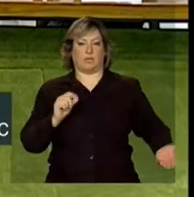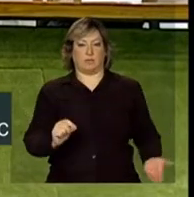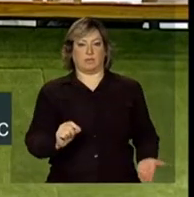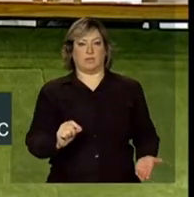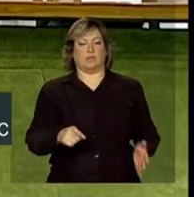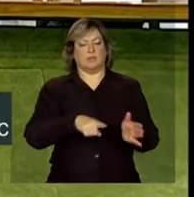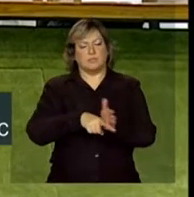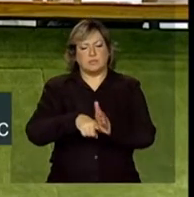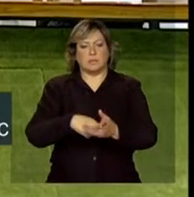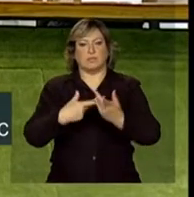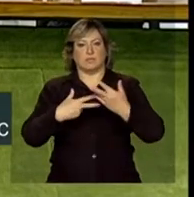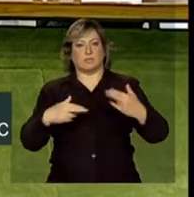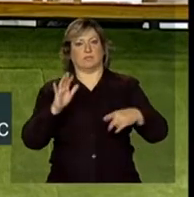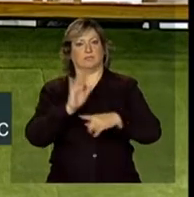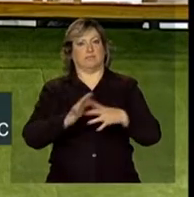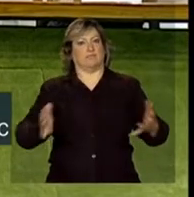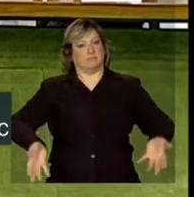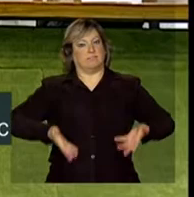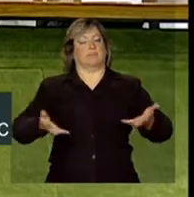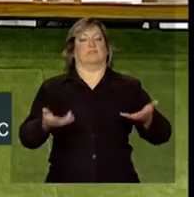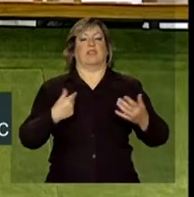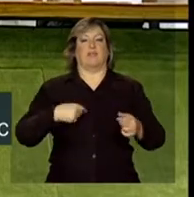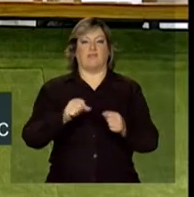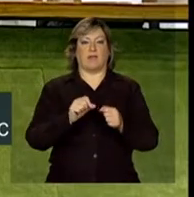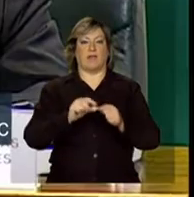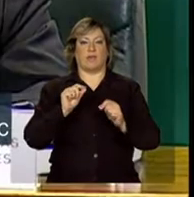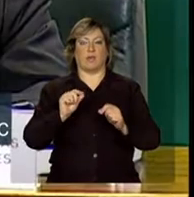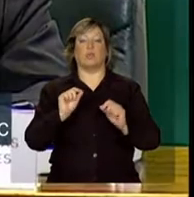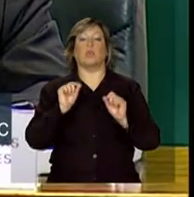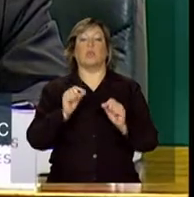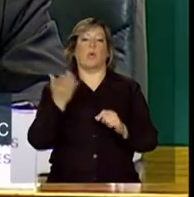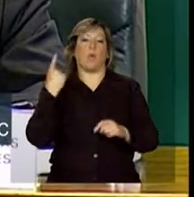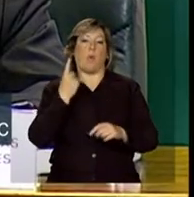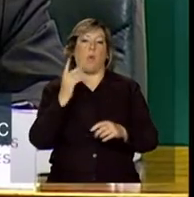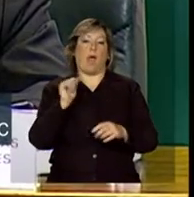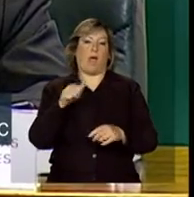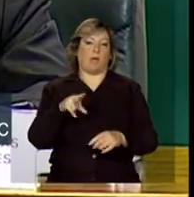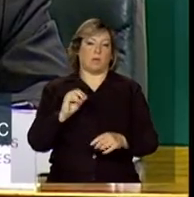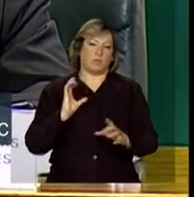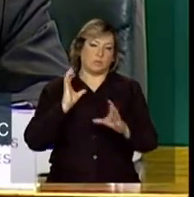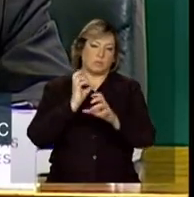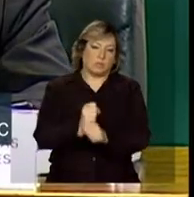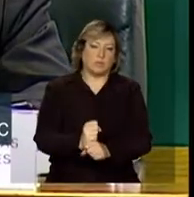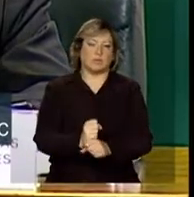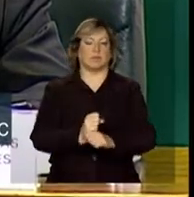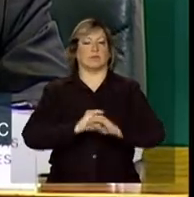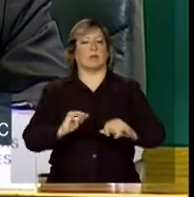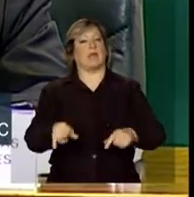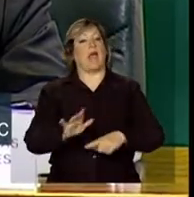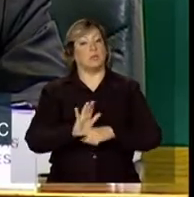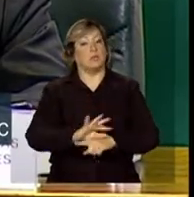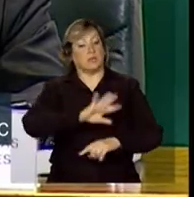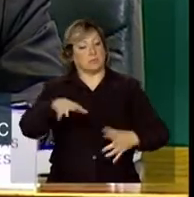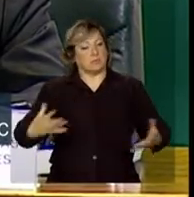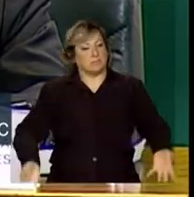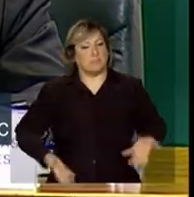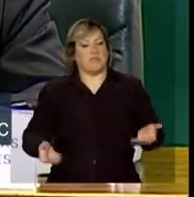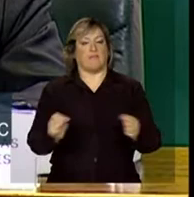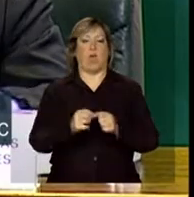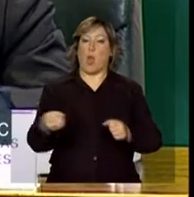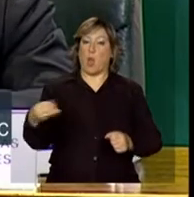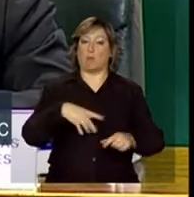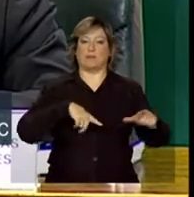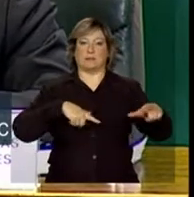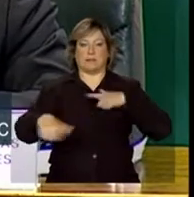encorajador que faço da implementação das medidas anunciadas a um ano serve de incentivo para que novas ações sejam empreendidas pela diplomacia